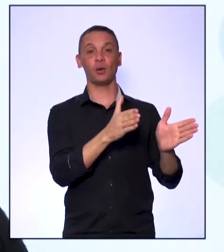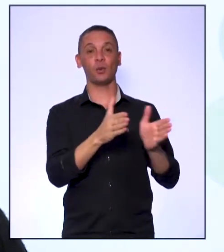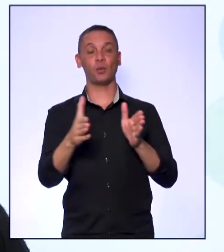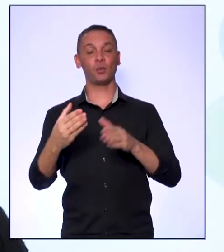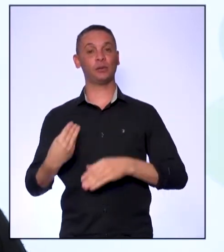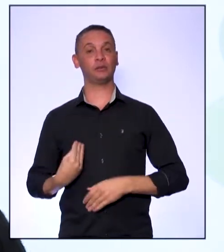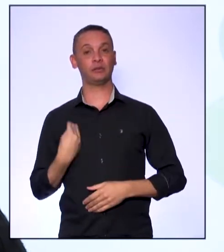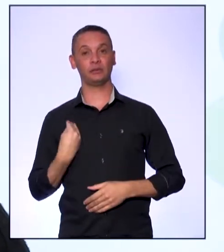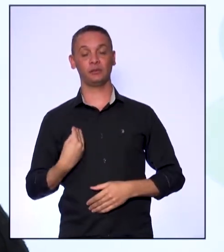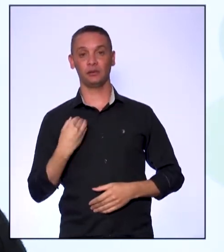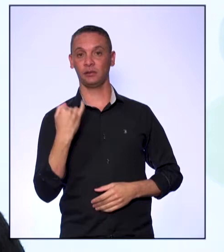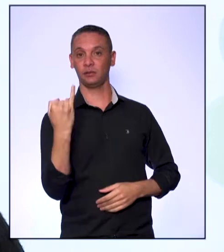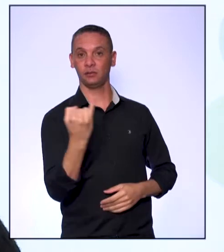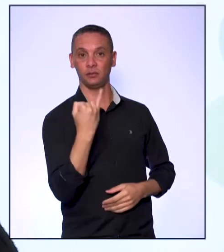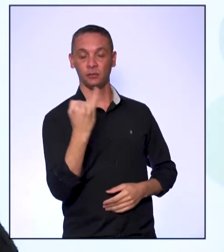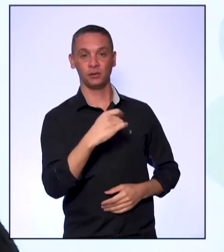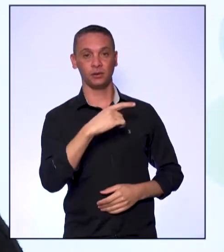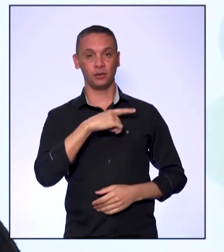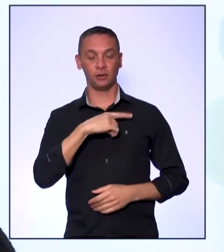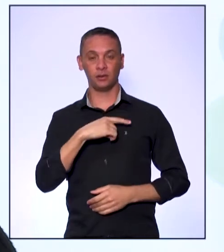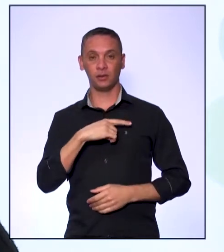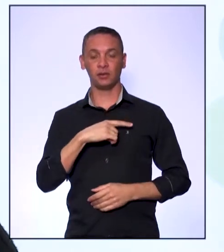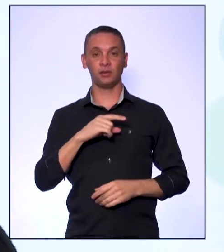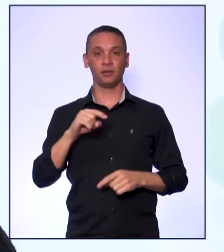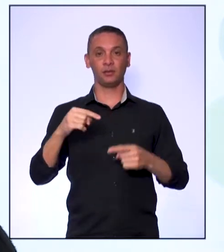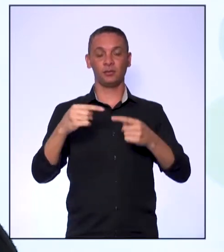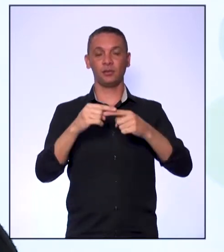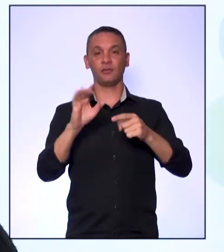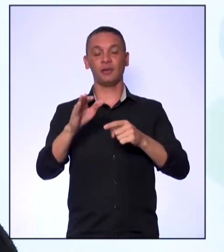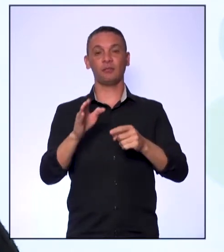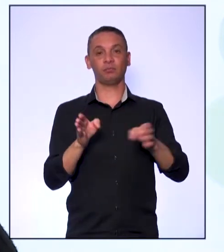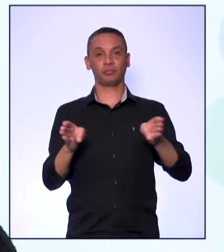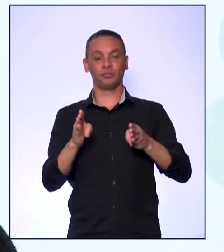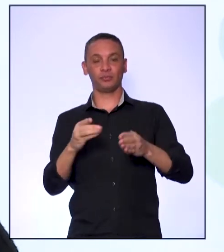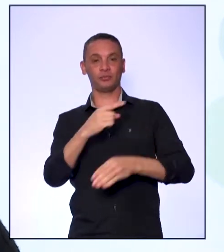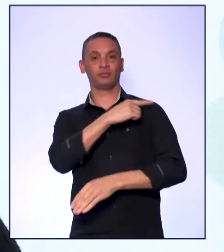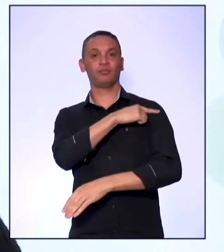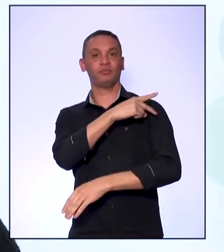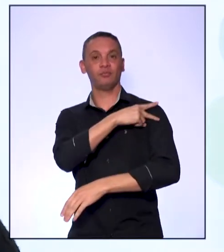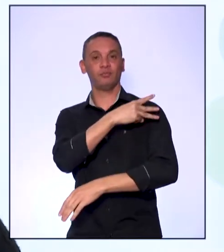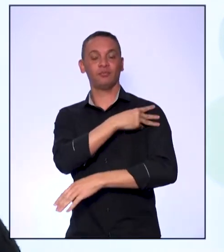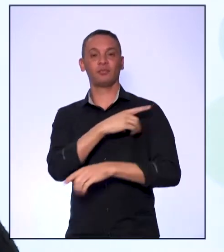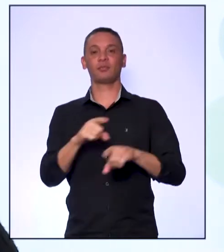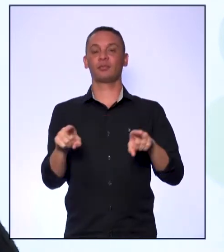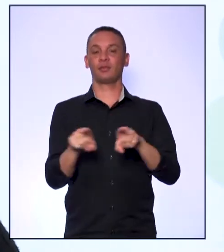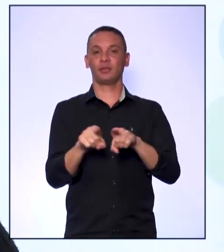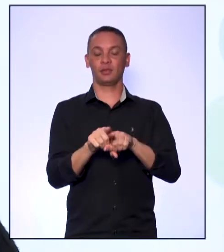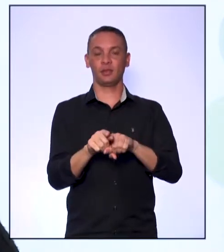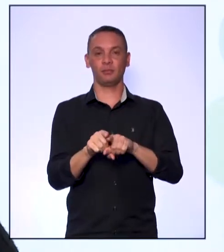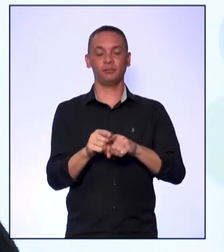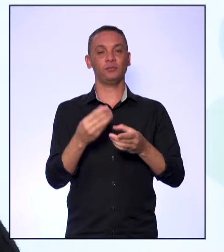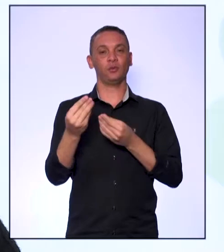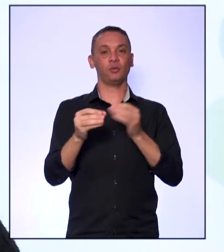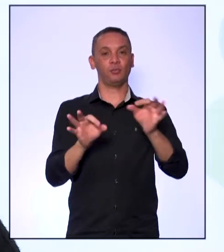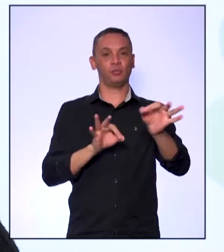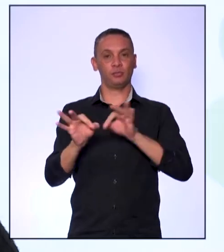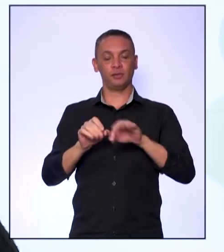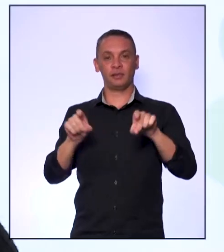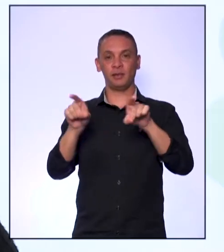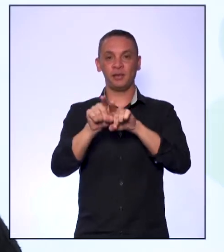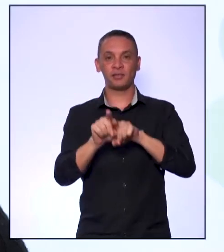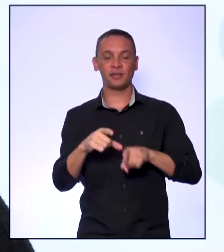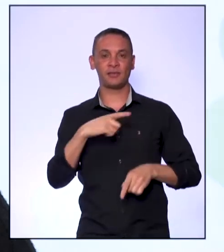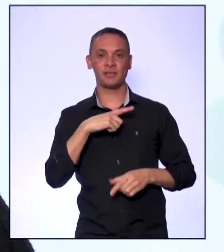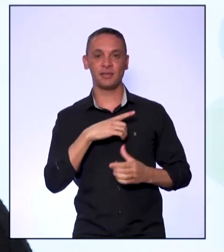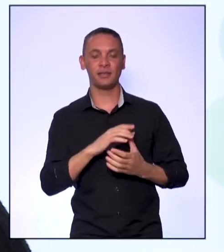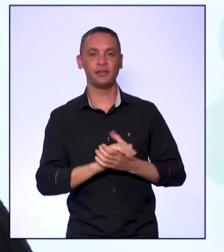da 2ª série, que estarão na 3ª série no ensino médio ano que vem, muito provavelmente se preparando para um ano de